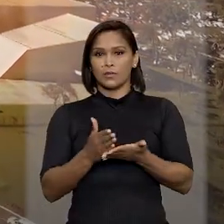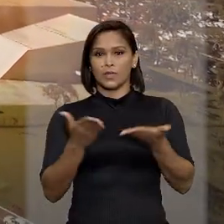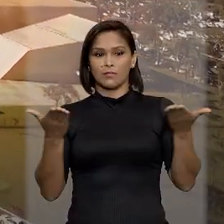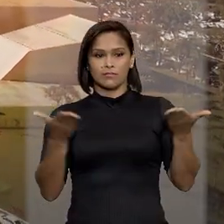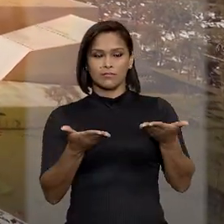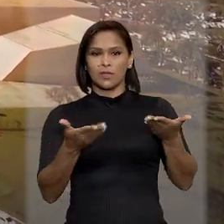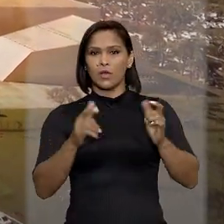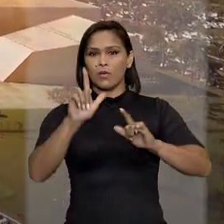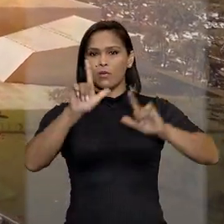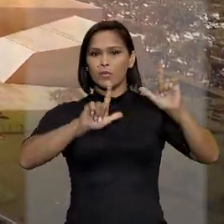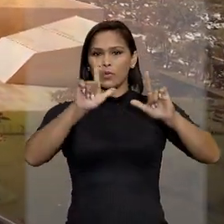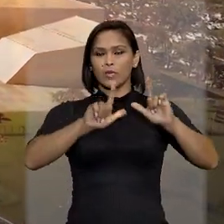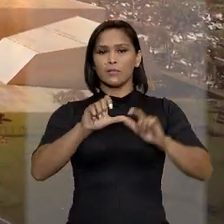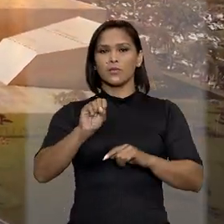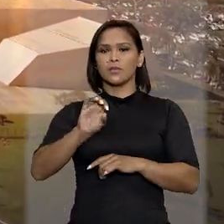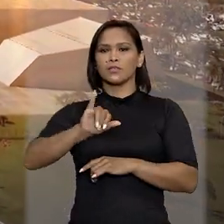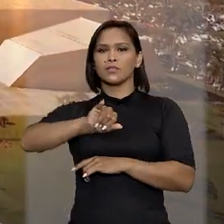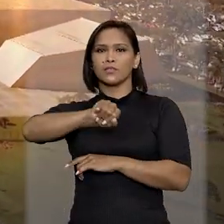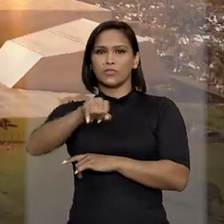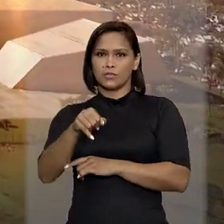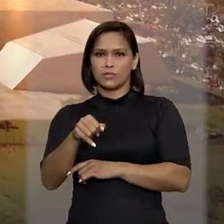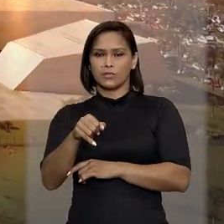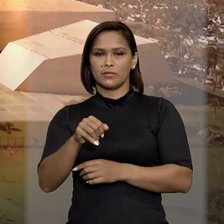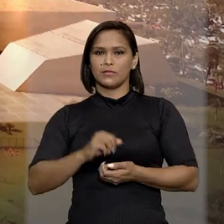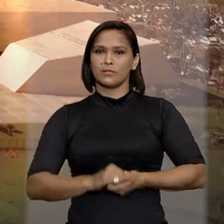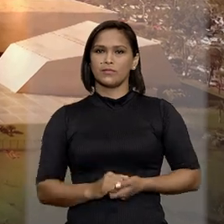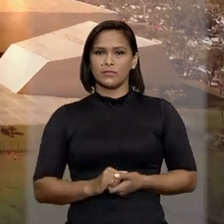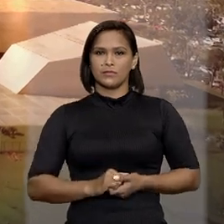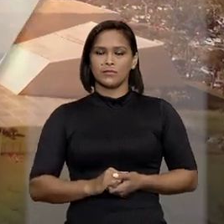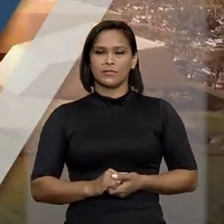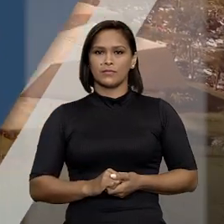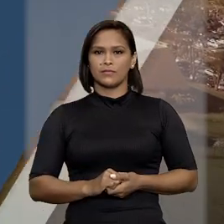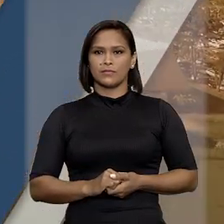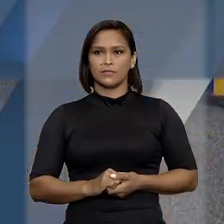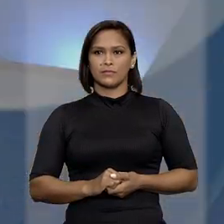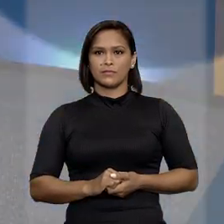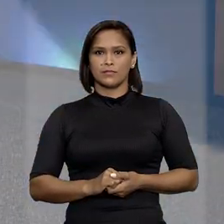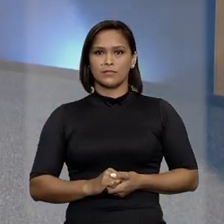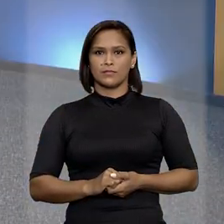Começa agora o programa do Superior Tribunal de Justiça.